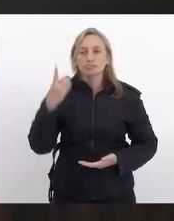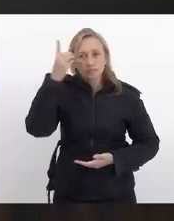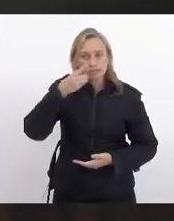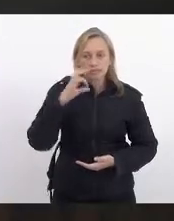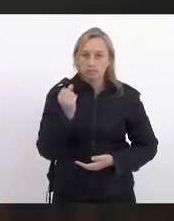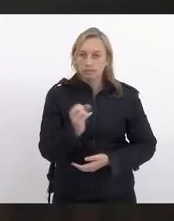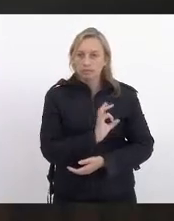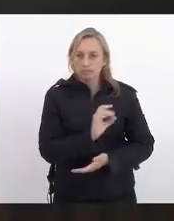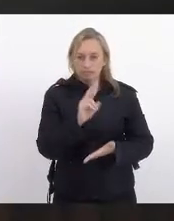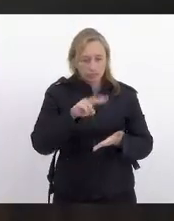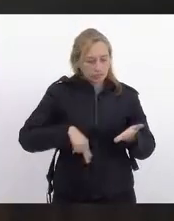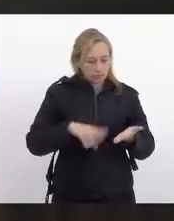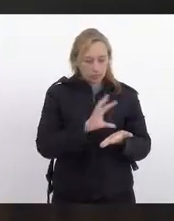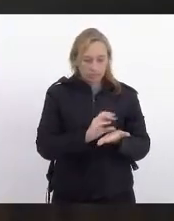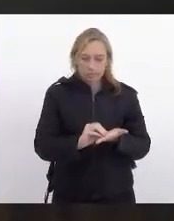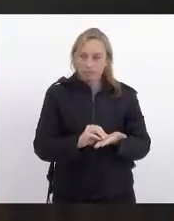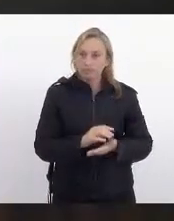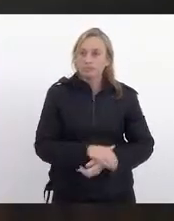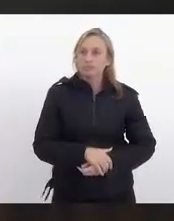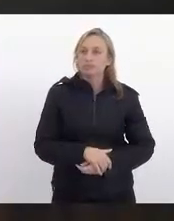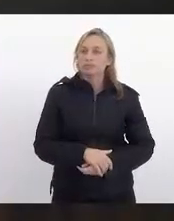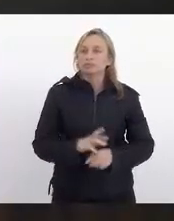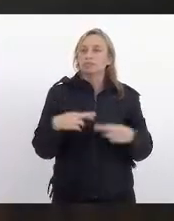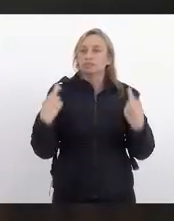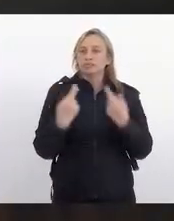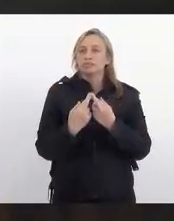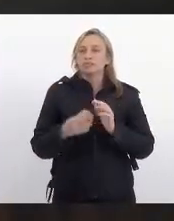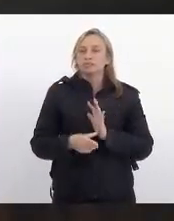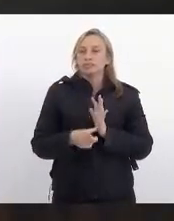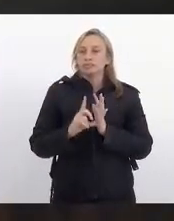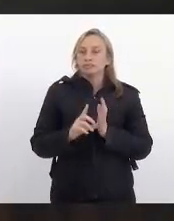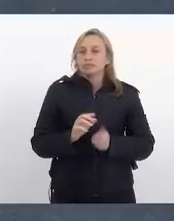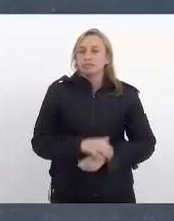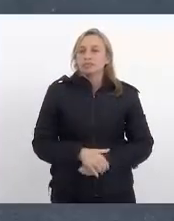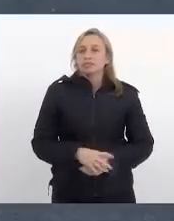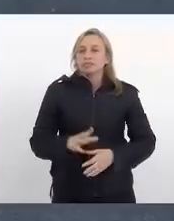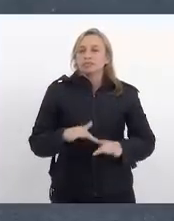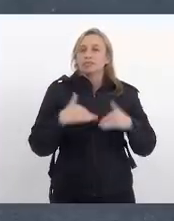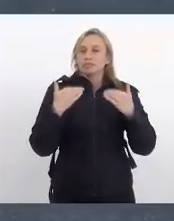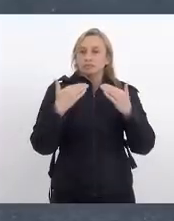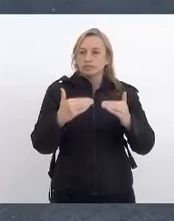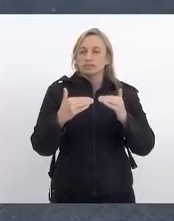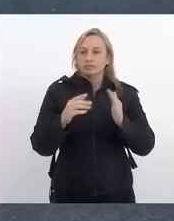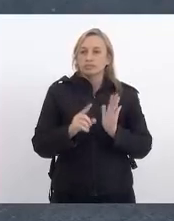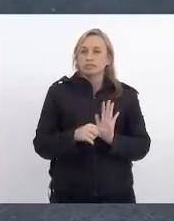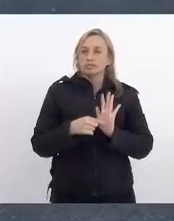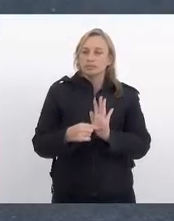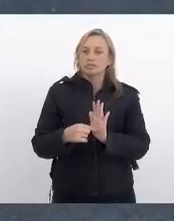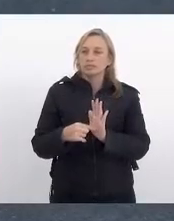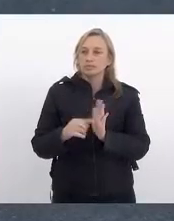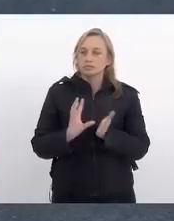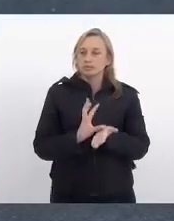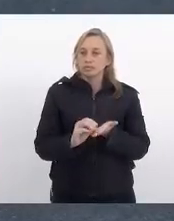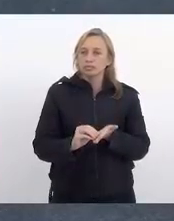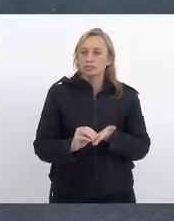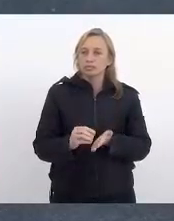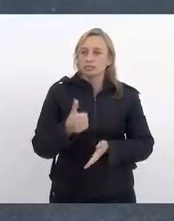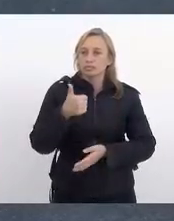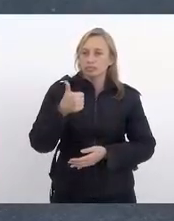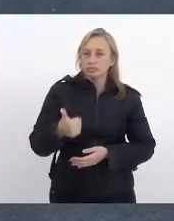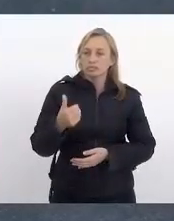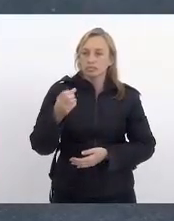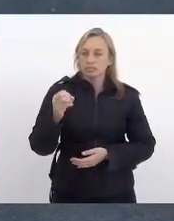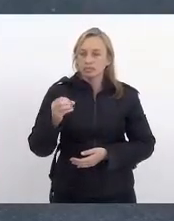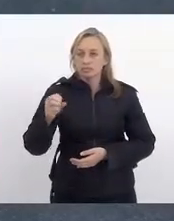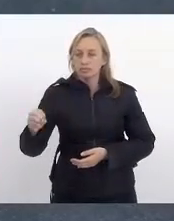Martha Rocha para fazer a leitura da ata da sessão anterior reflete com exatidão o ocorrido na 103ª